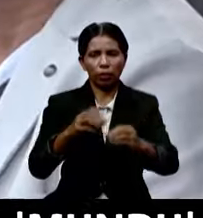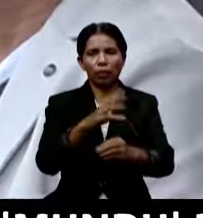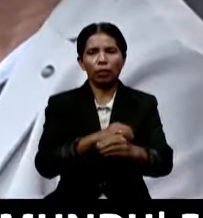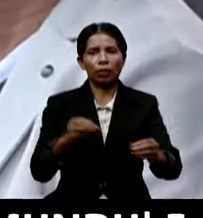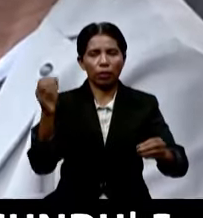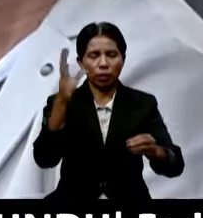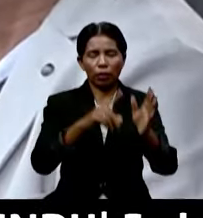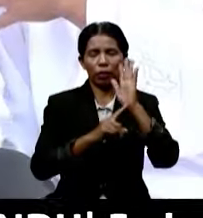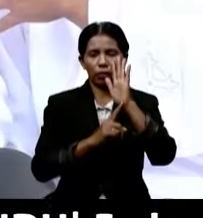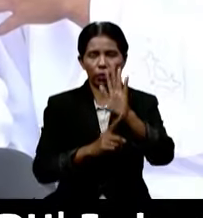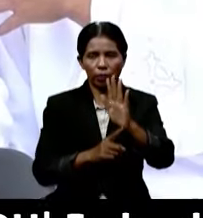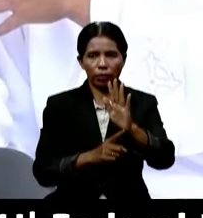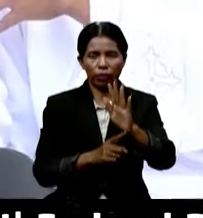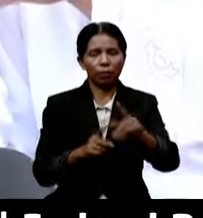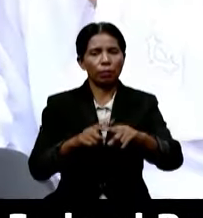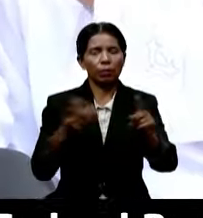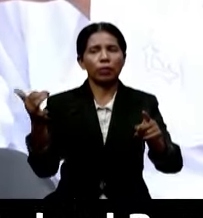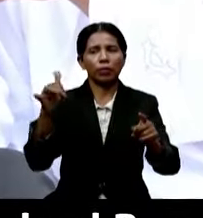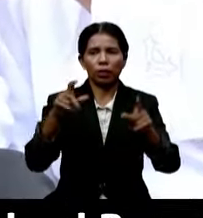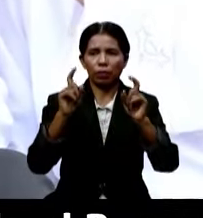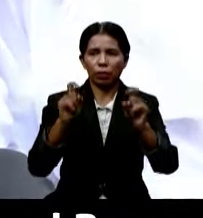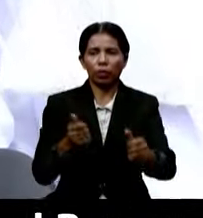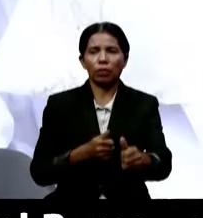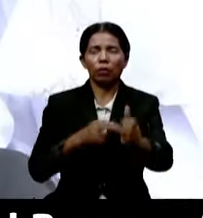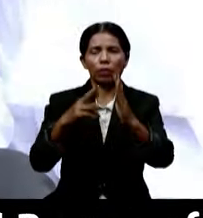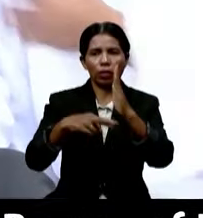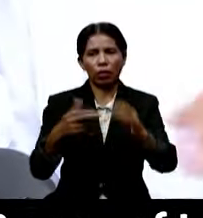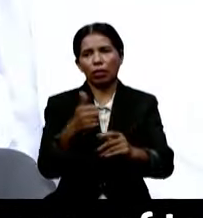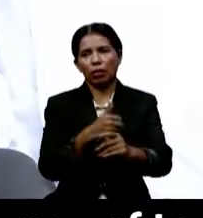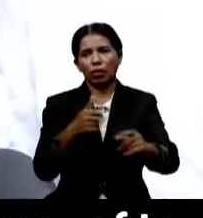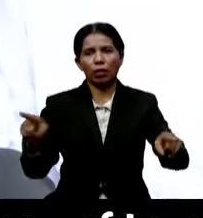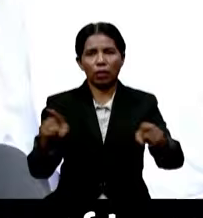a promoção automático. Mas bem, siramos tem que preencher requisitos balum.